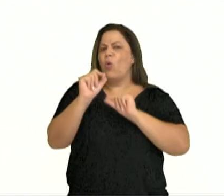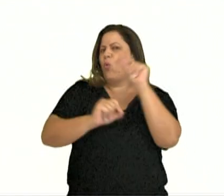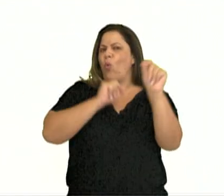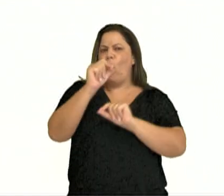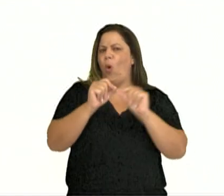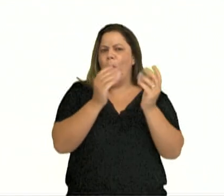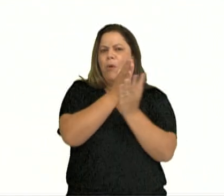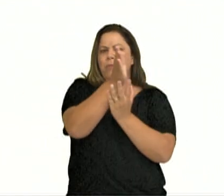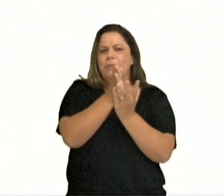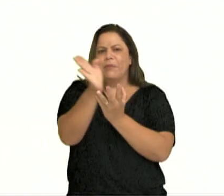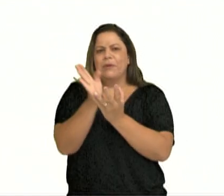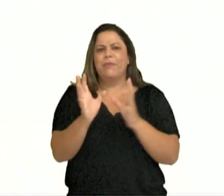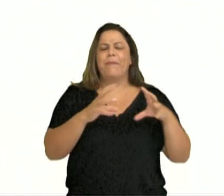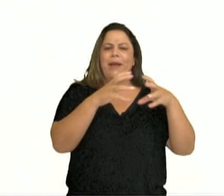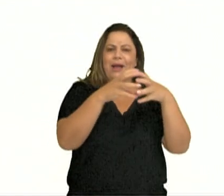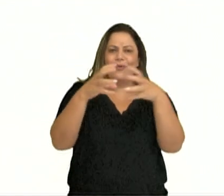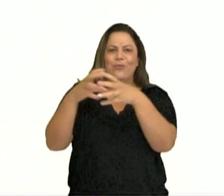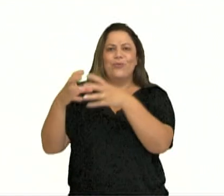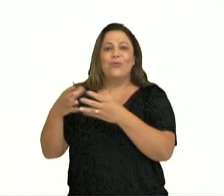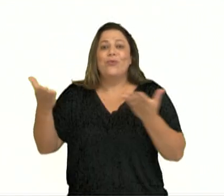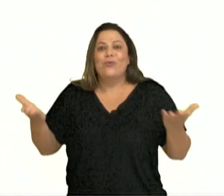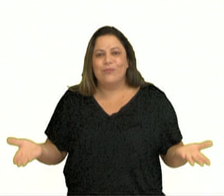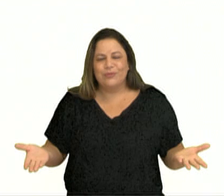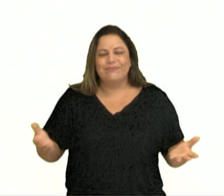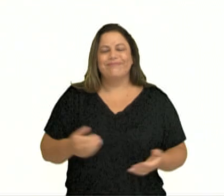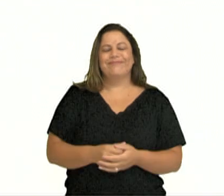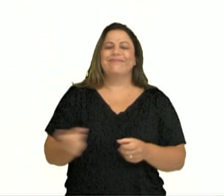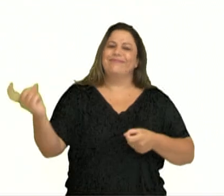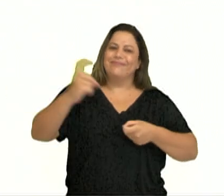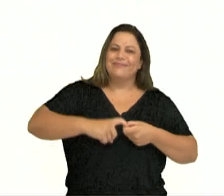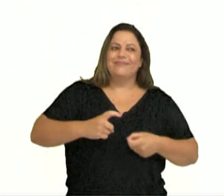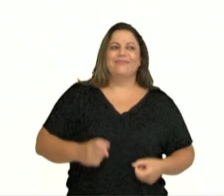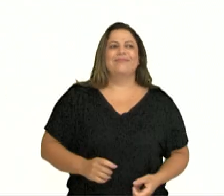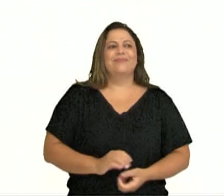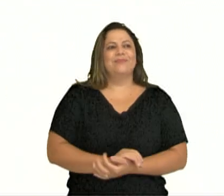você preferir? Eu já volto aqui para falar com você.